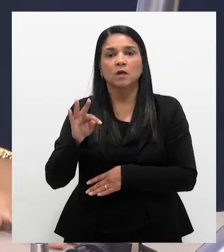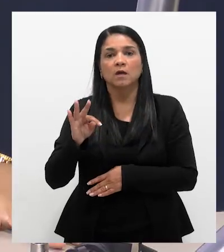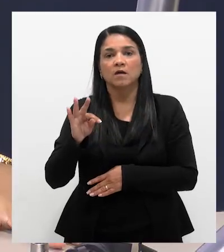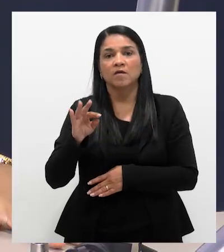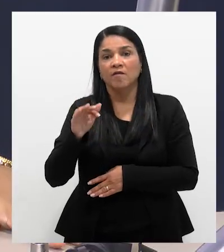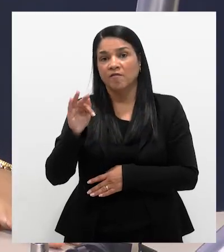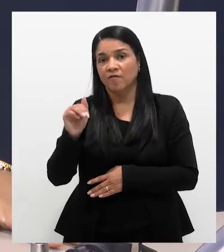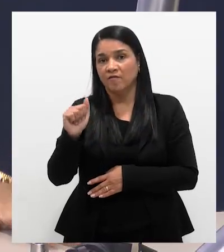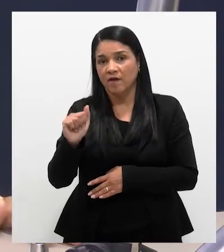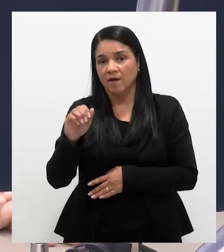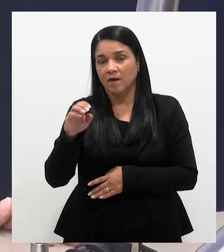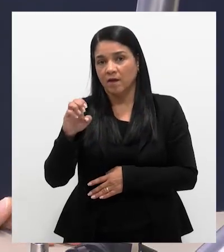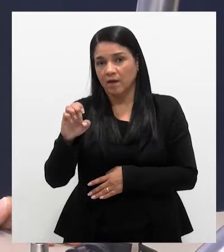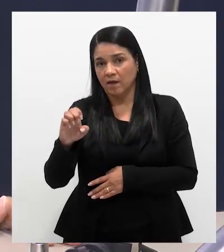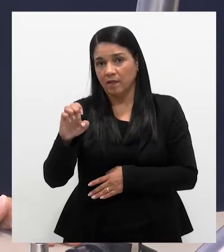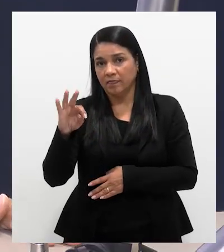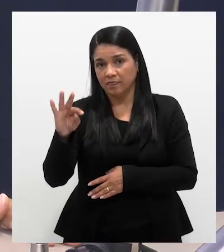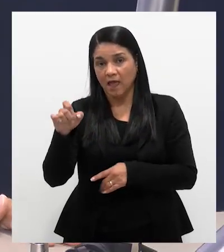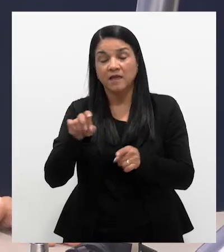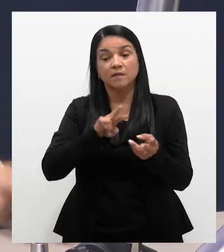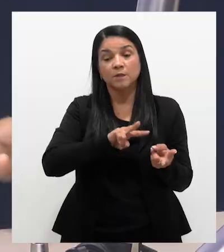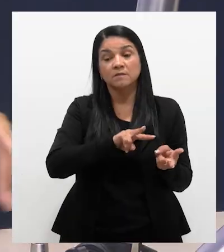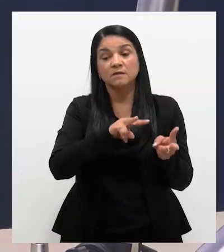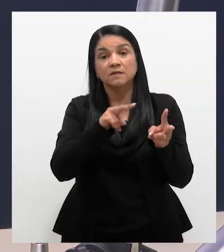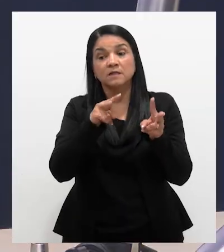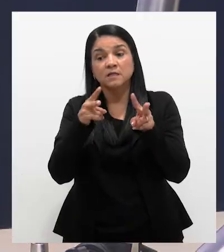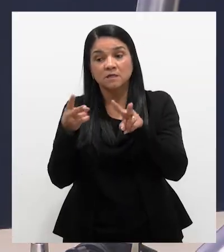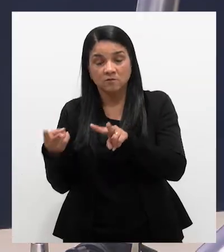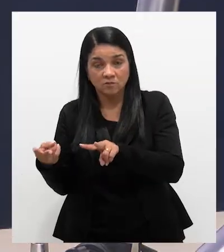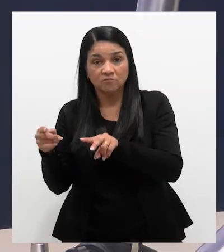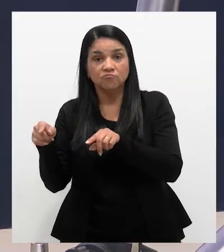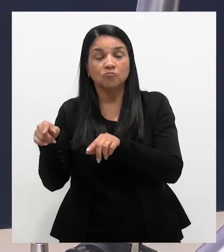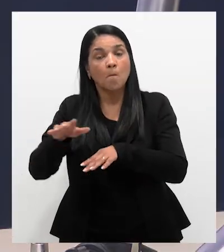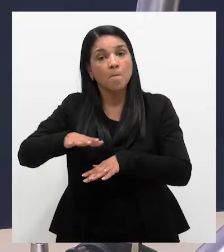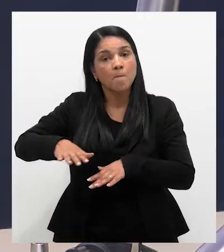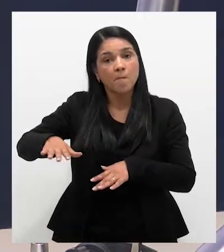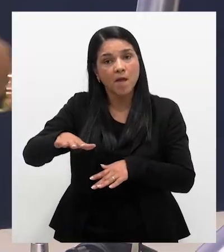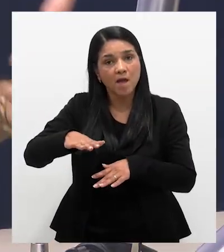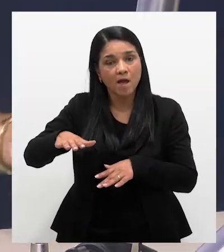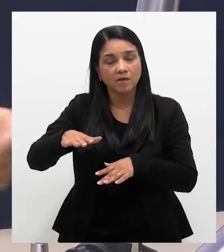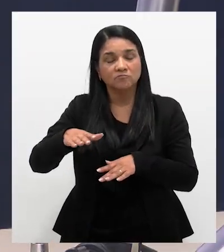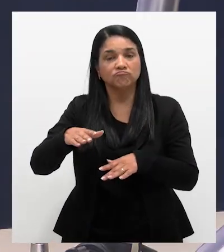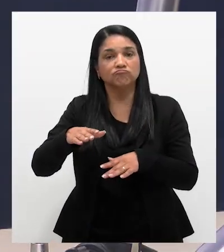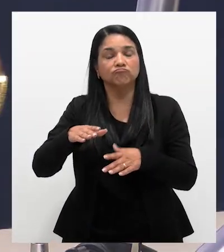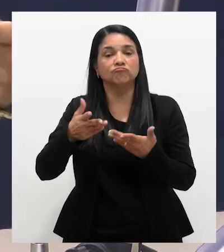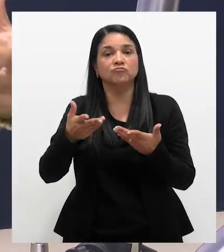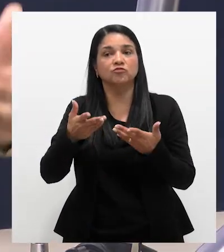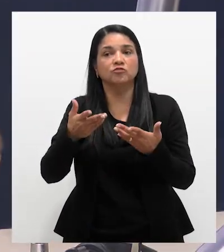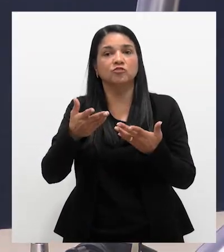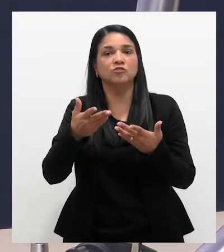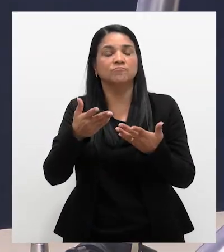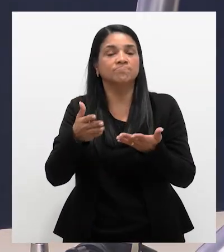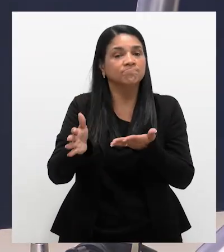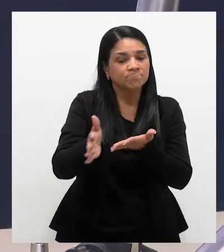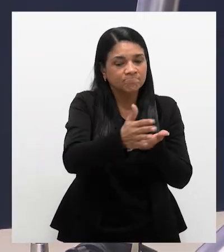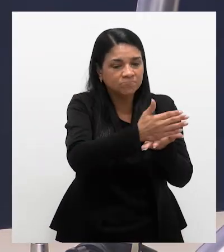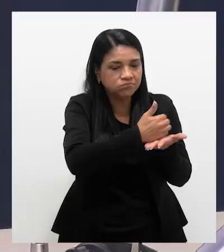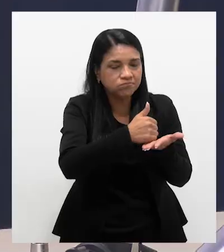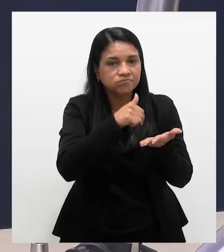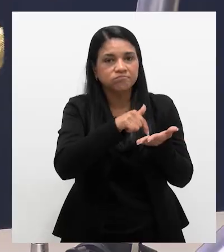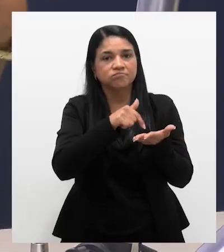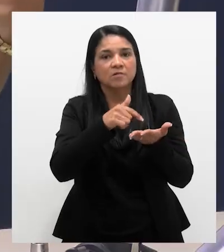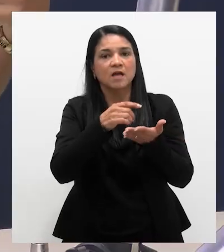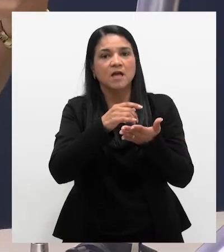mercado de telecomunicações e transicionando para o mercado de programação, que seria mais banco de